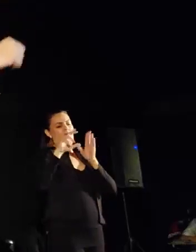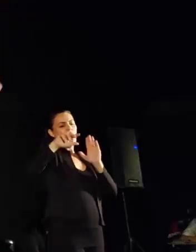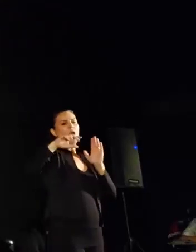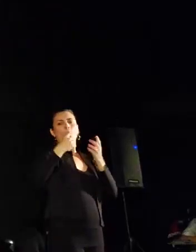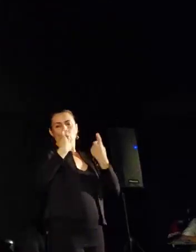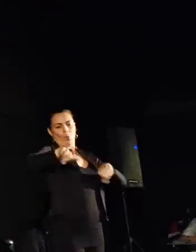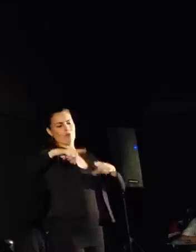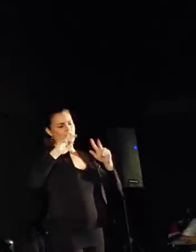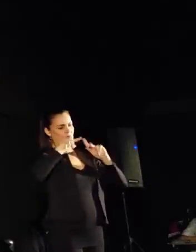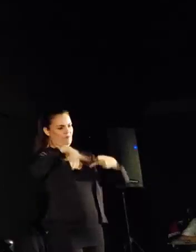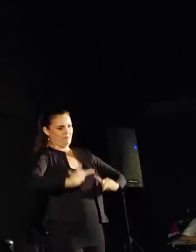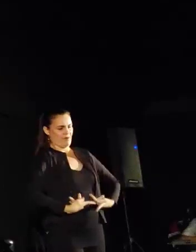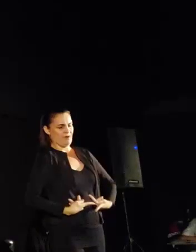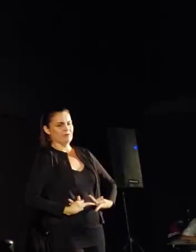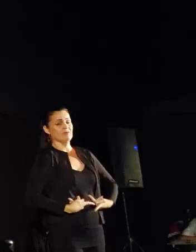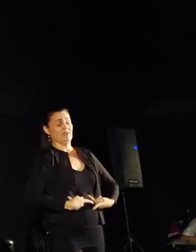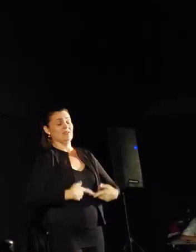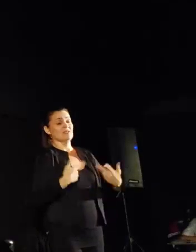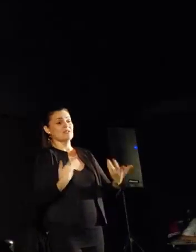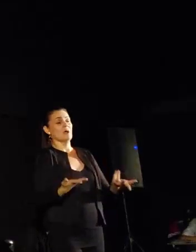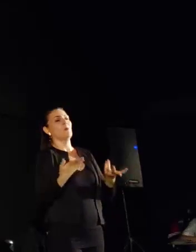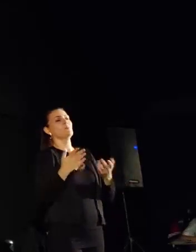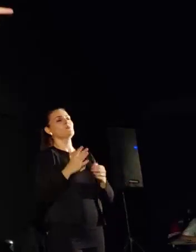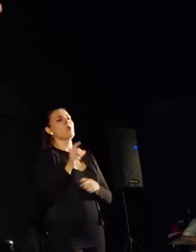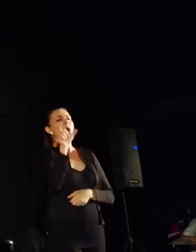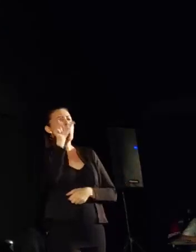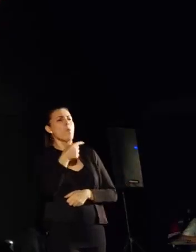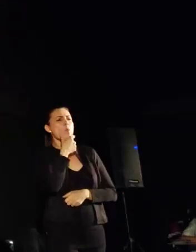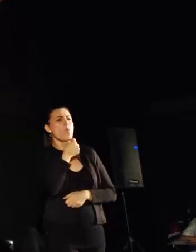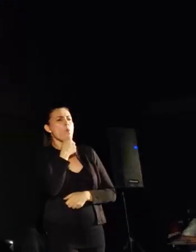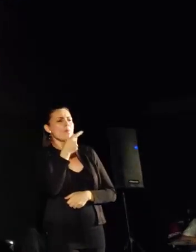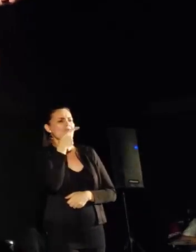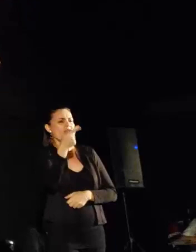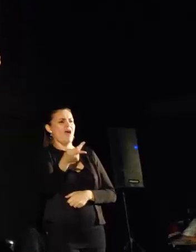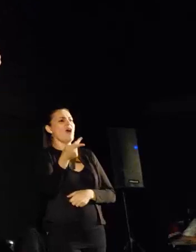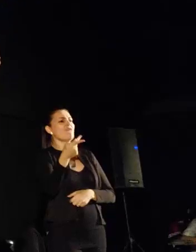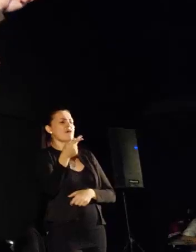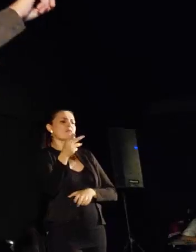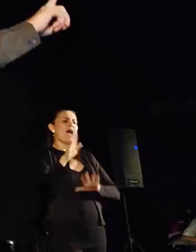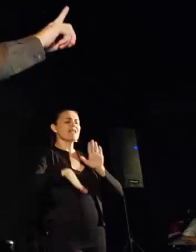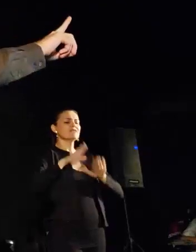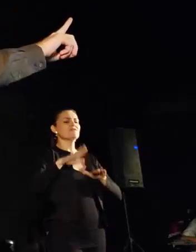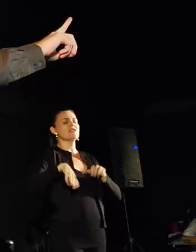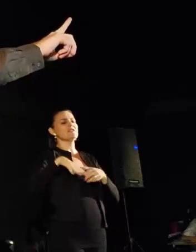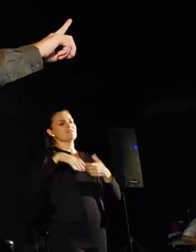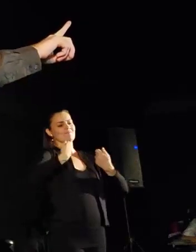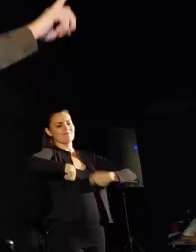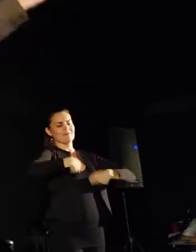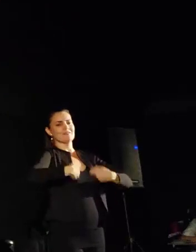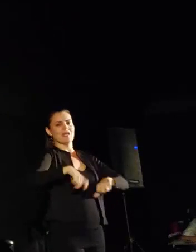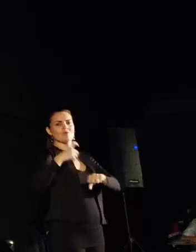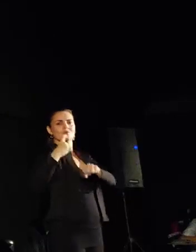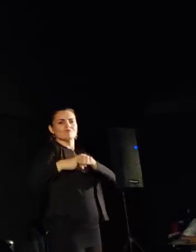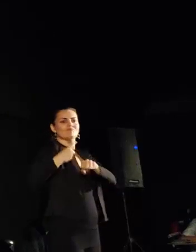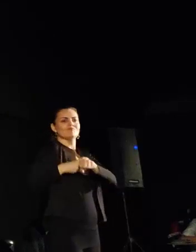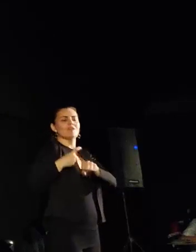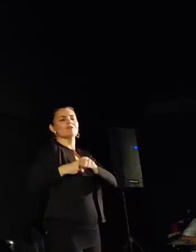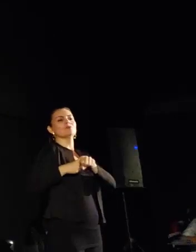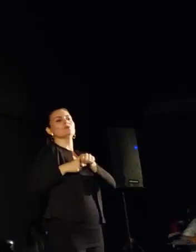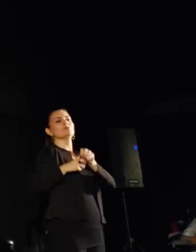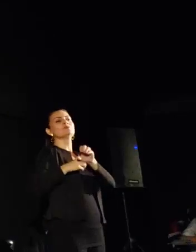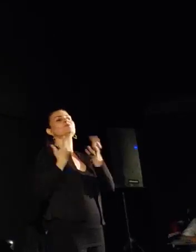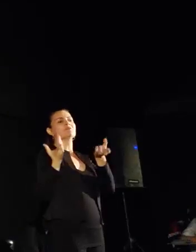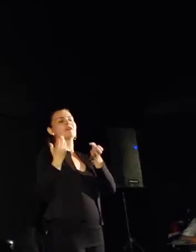Hayek, que dizia que, em última instância, muitas vezes é necessária uma ditadura para garantir as liberdades. Eu não estou inventando, vocês